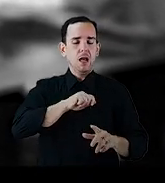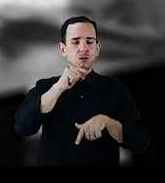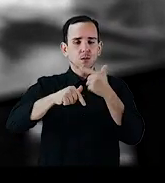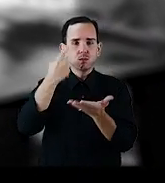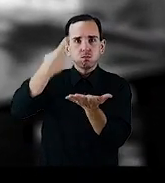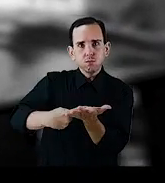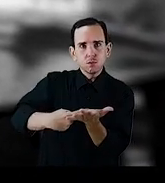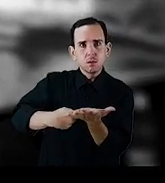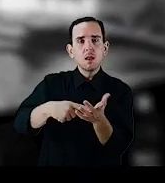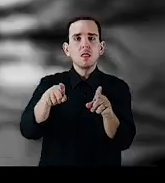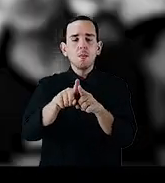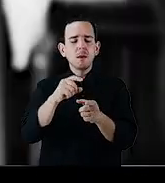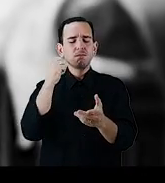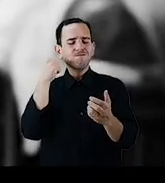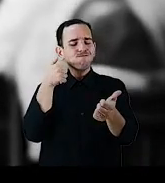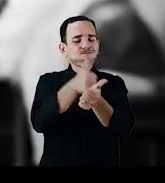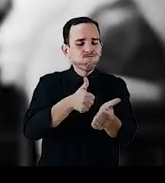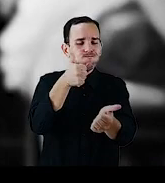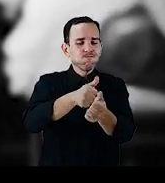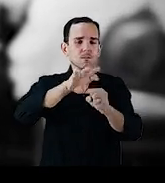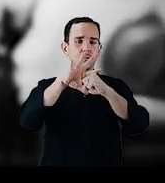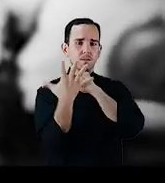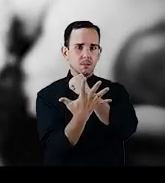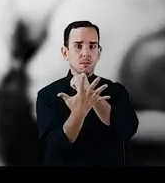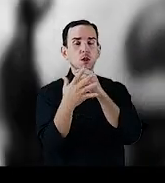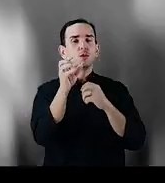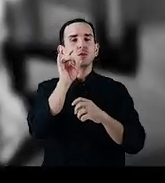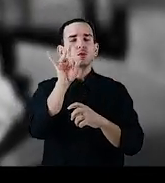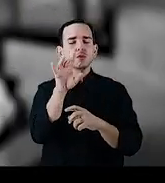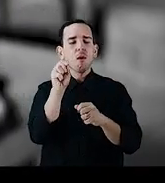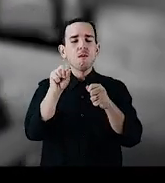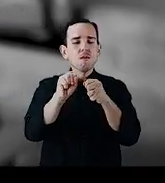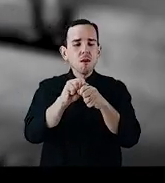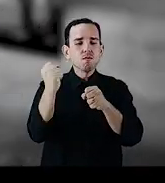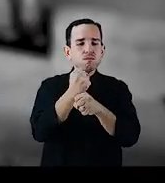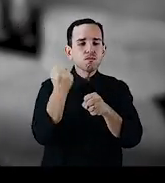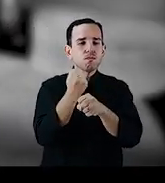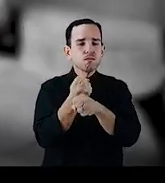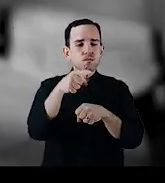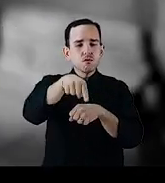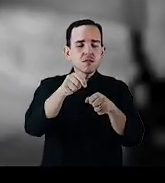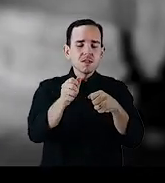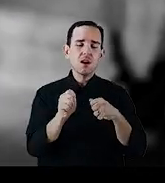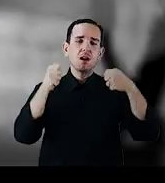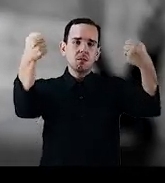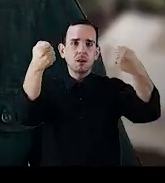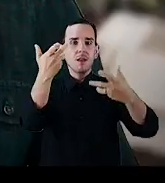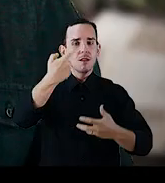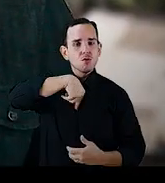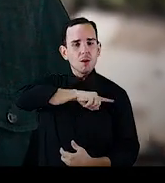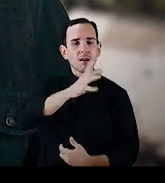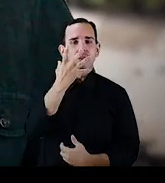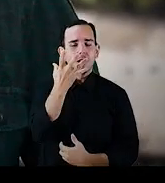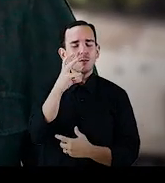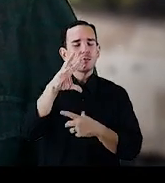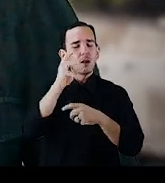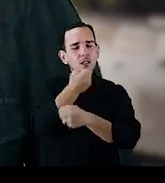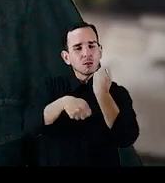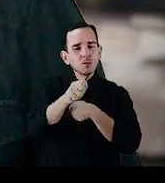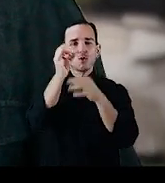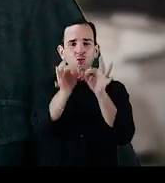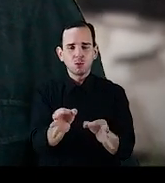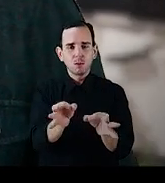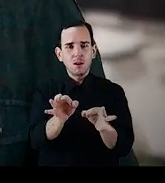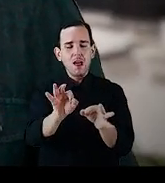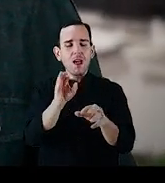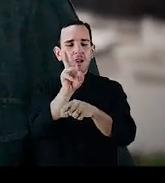dos professores contratados, bateu cabeça com a pandemia e só fez as obras neste ano de campanha. Queremos uma